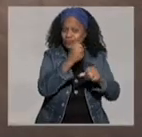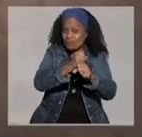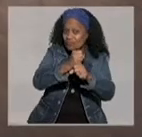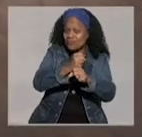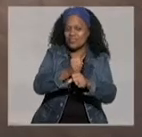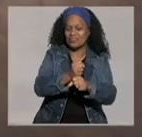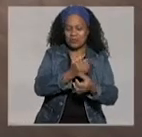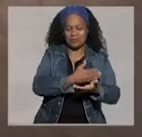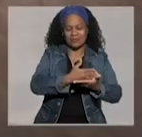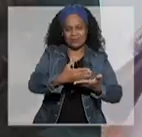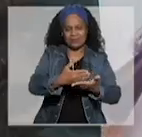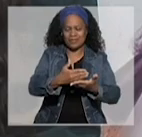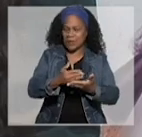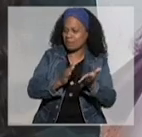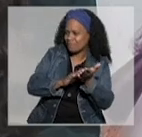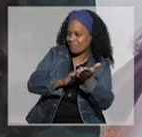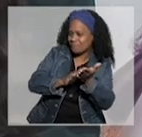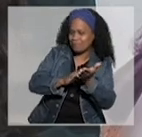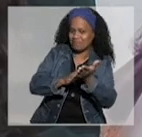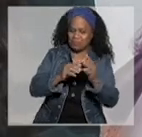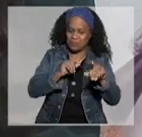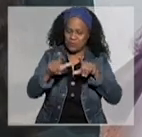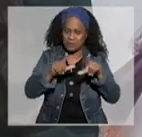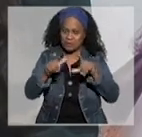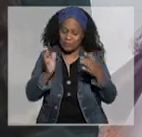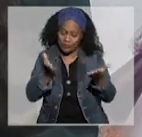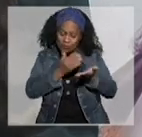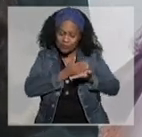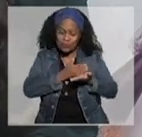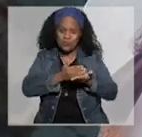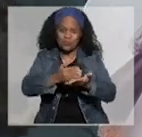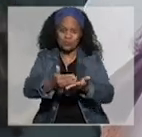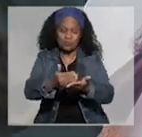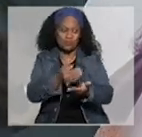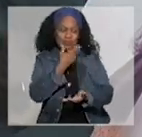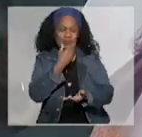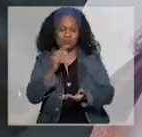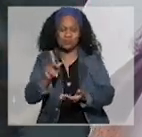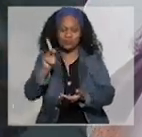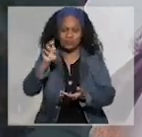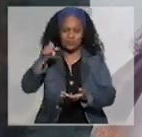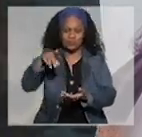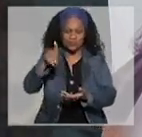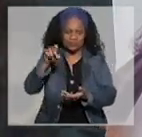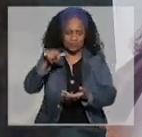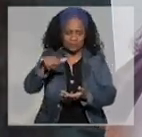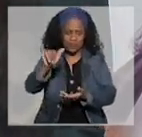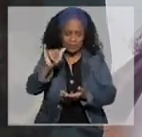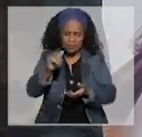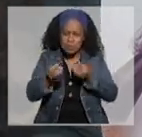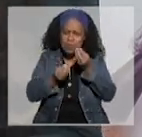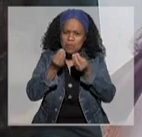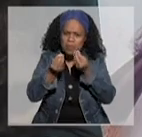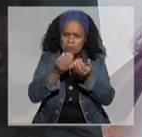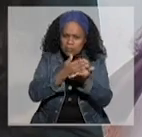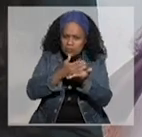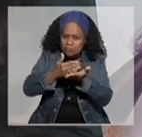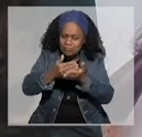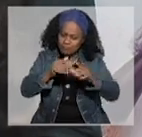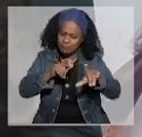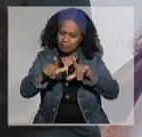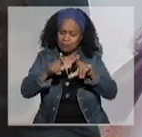2 anos tocar assim. Que coisa linda, parabéns pelo trabalho. Quero começar com o Kendi me falando como é que começou